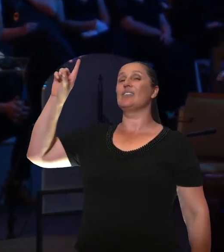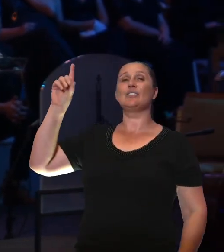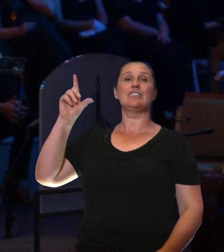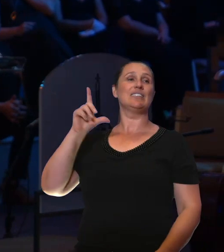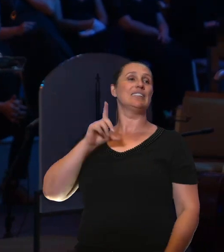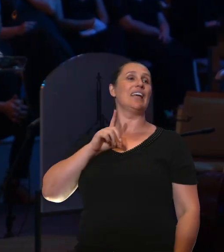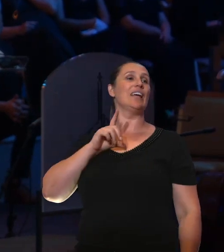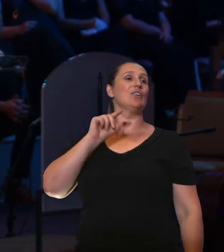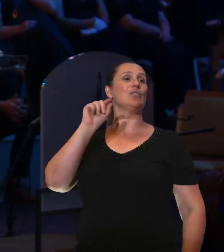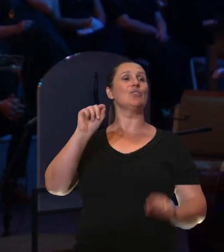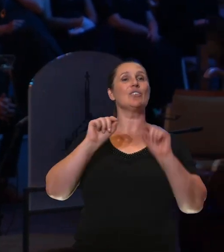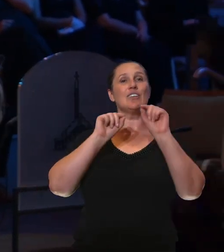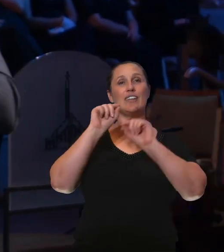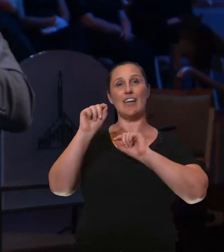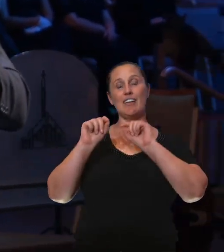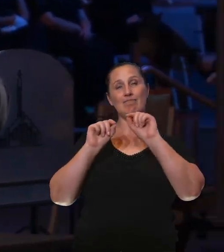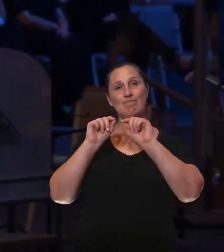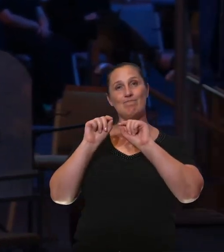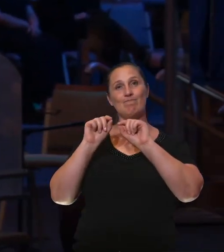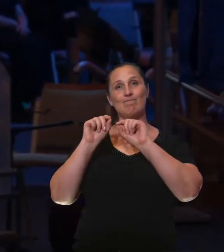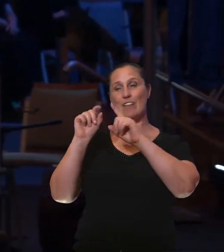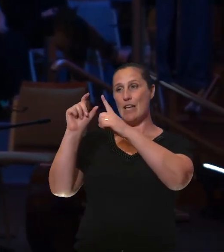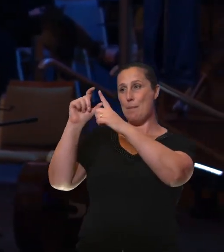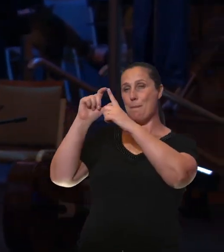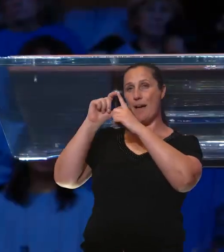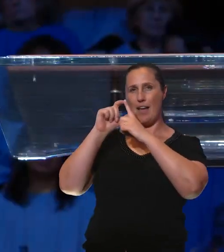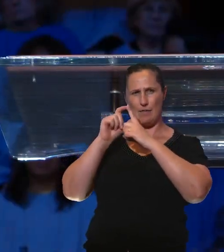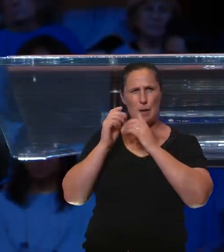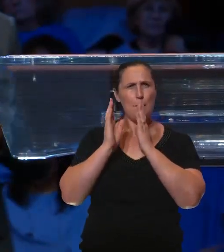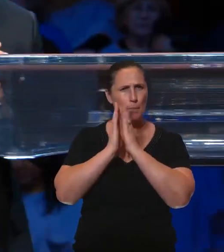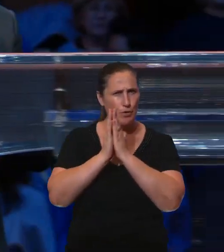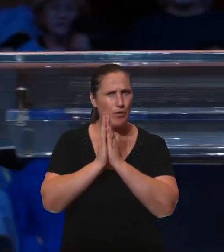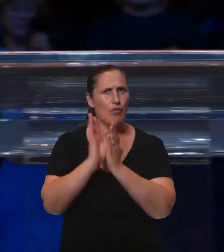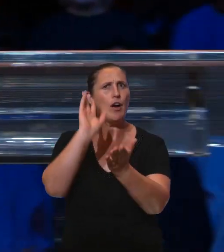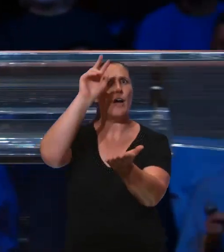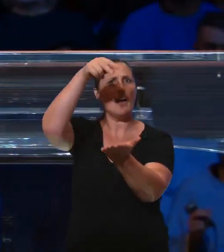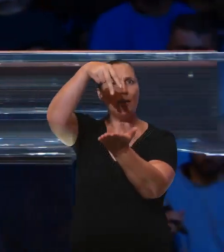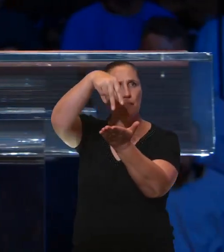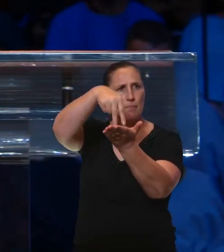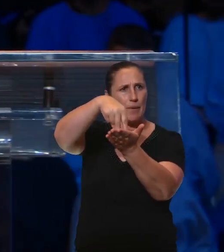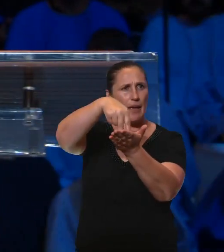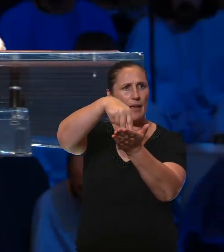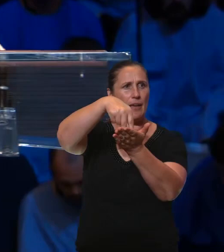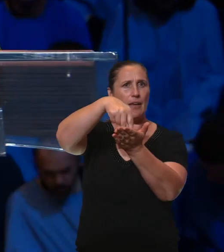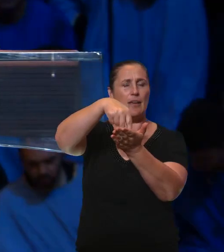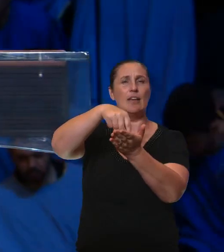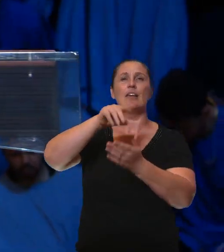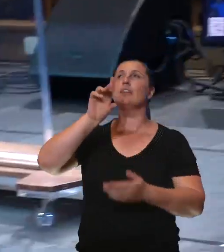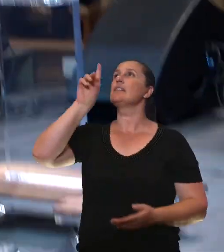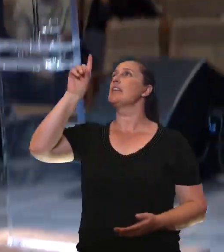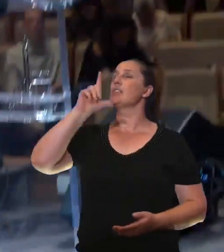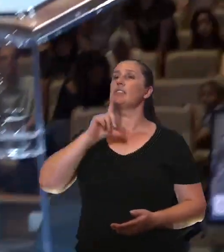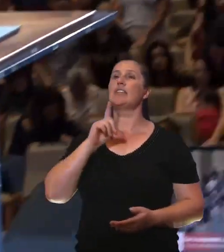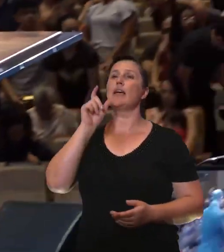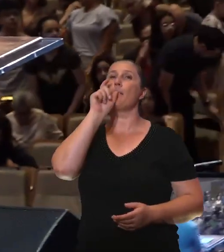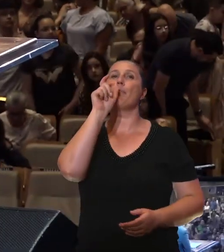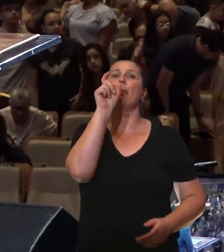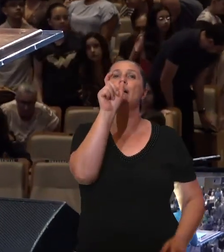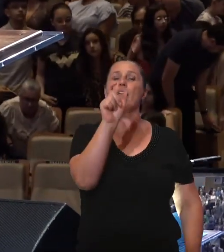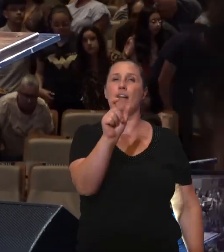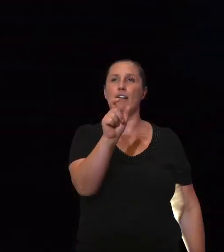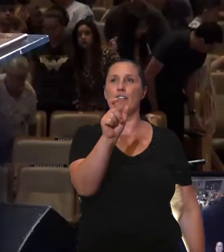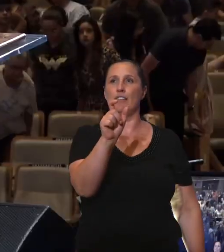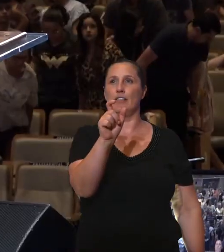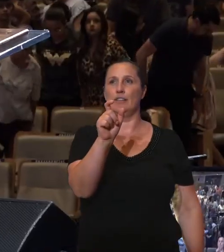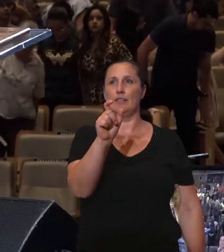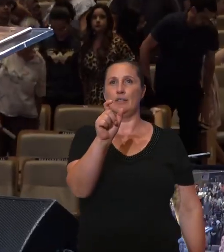nós uma palavra. Por gentileza, se coloque de pé. Deus tem uma palavra.